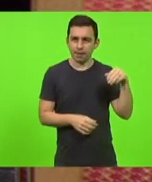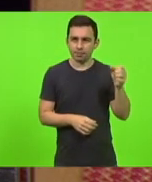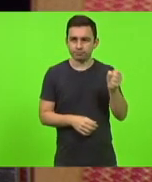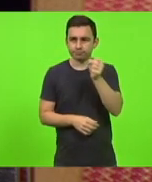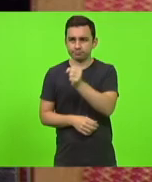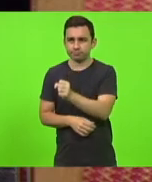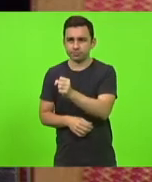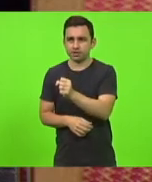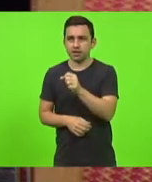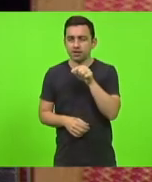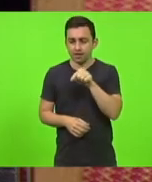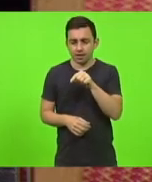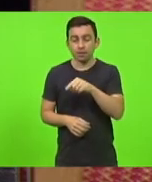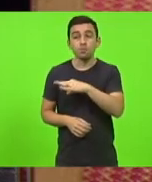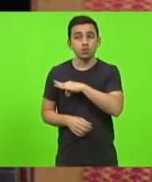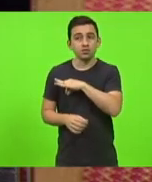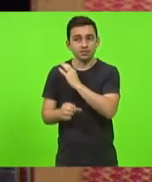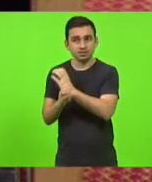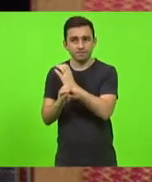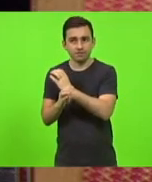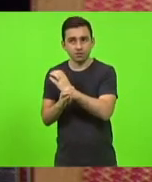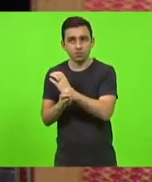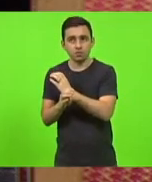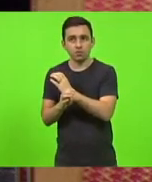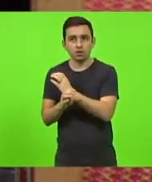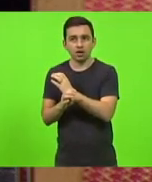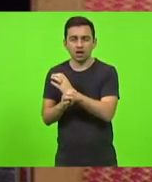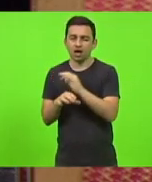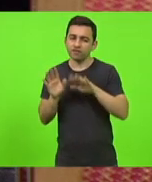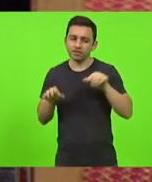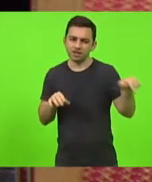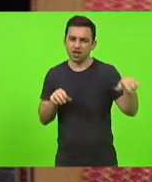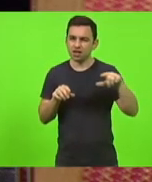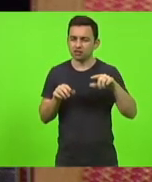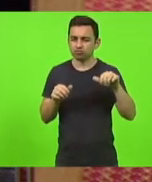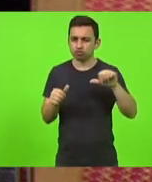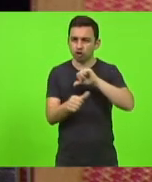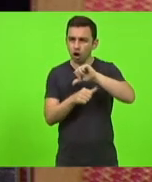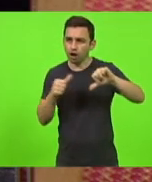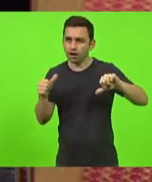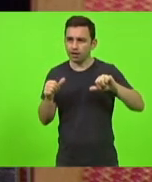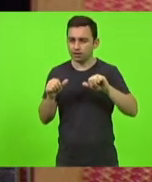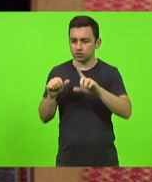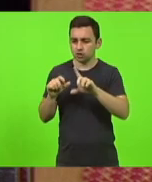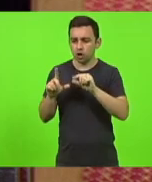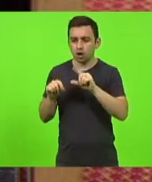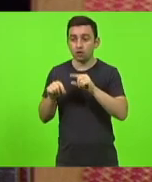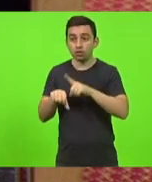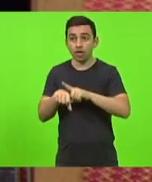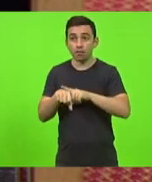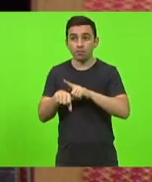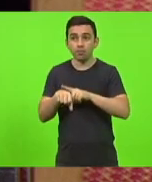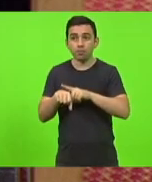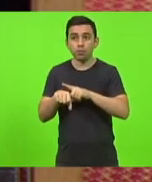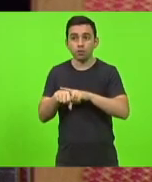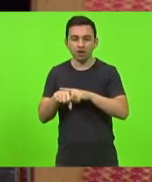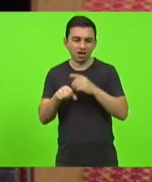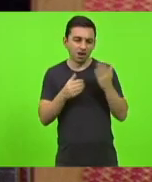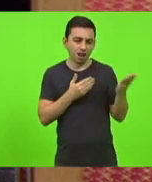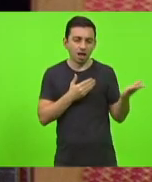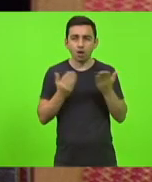e passa para a polícia civil, ele faz uma opção de troca, esse tempo prestado numa ou